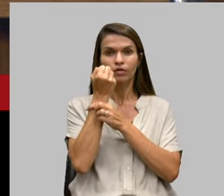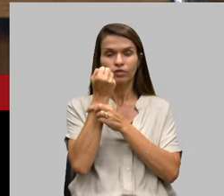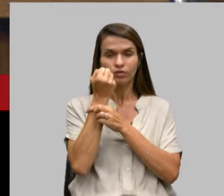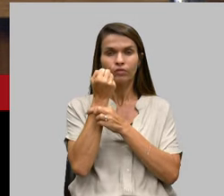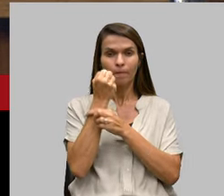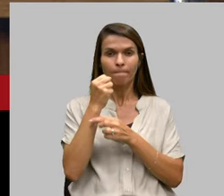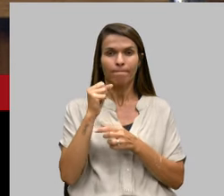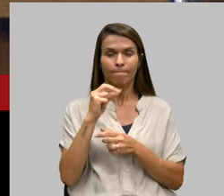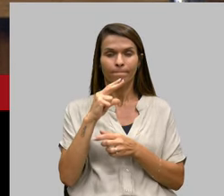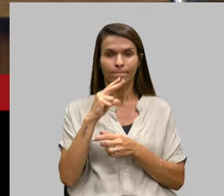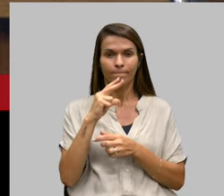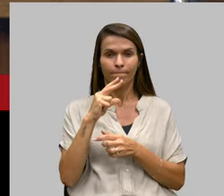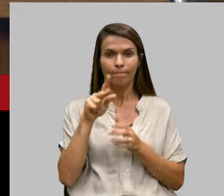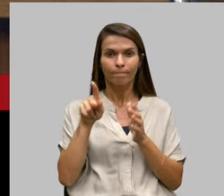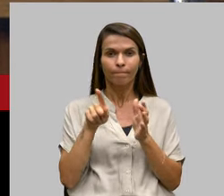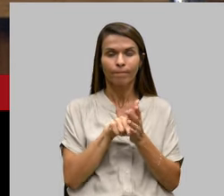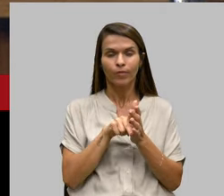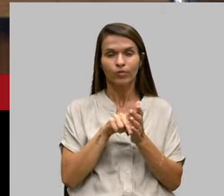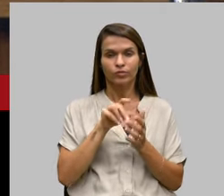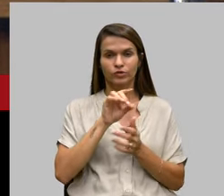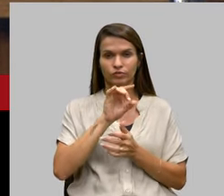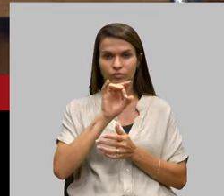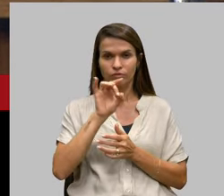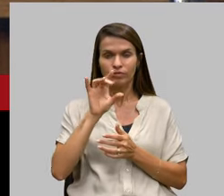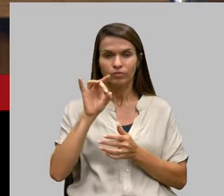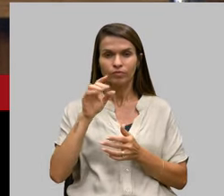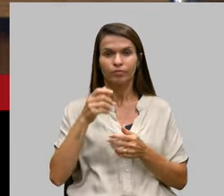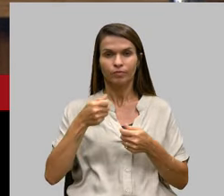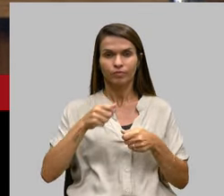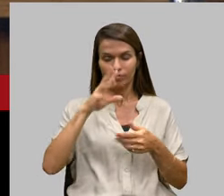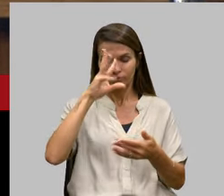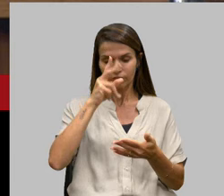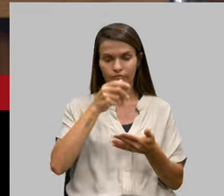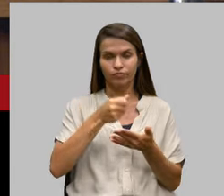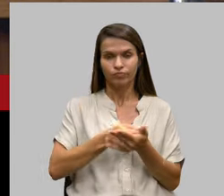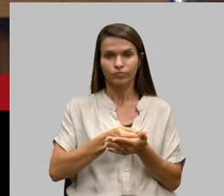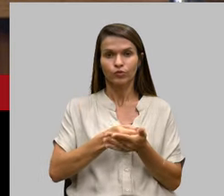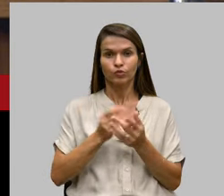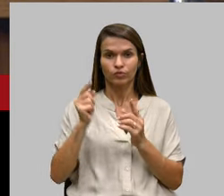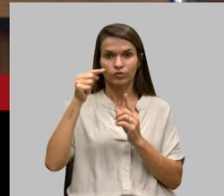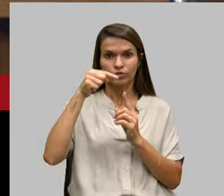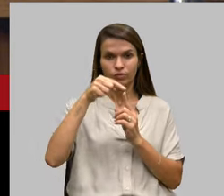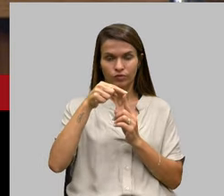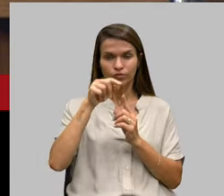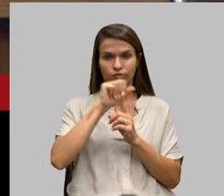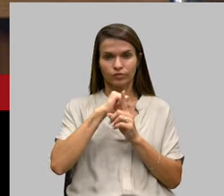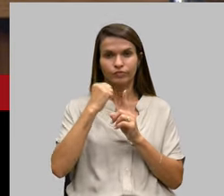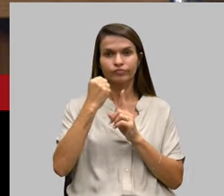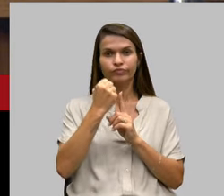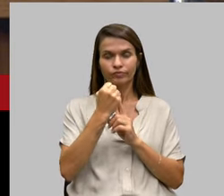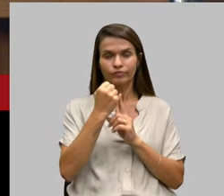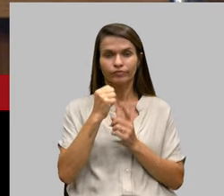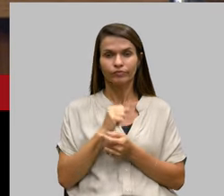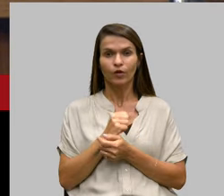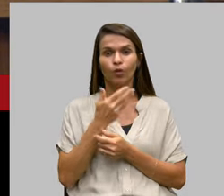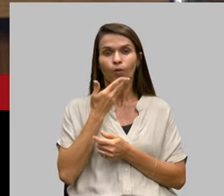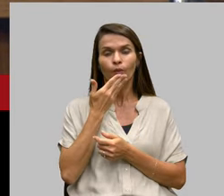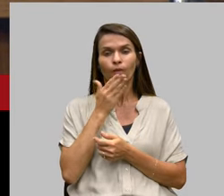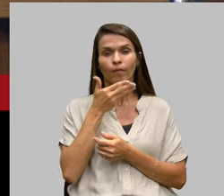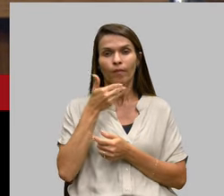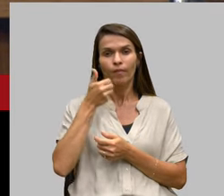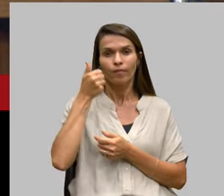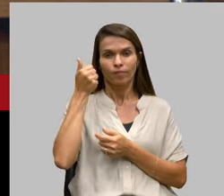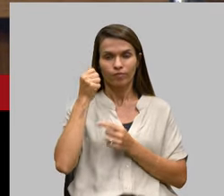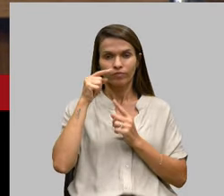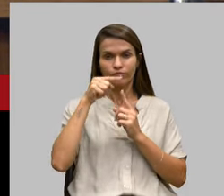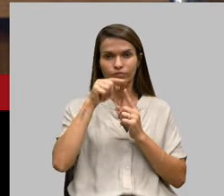a propriedade deve cumprir a sua função social qual melhor função social